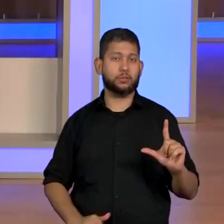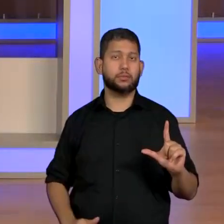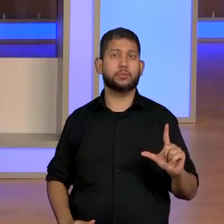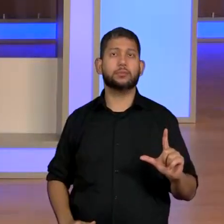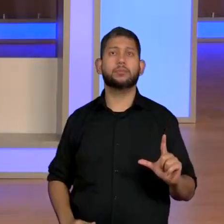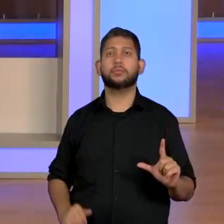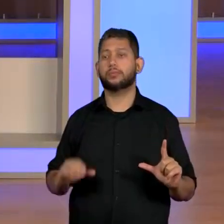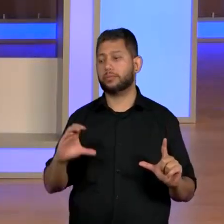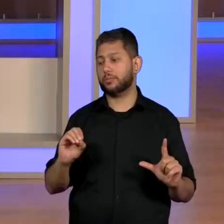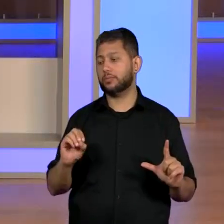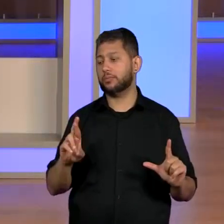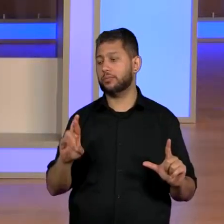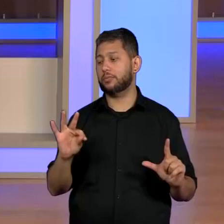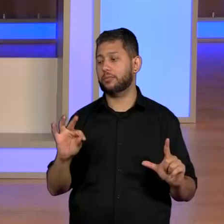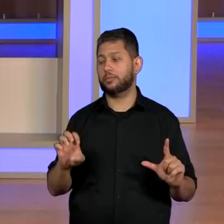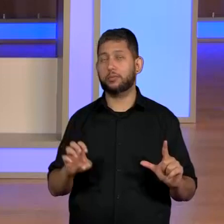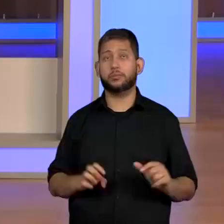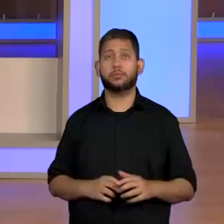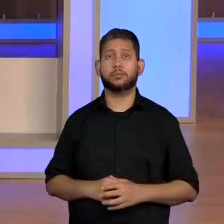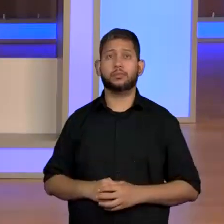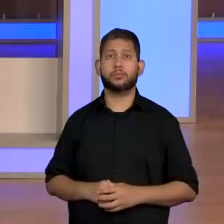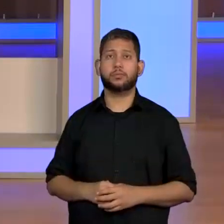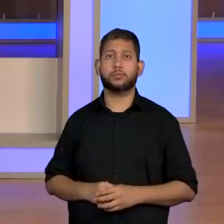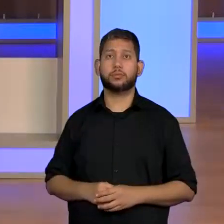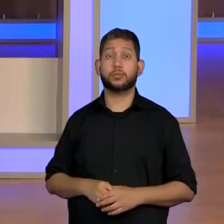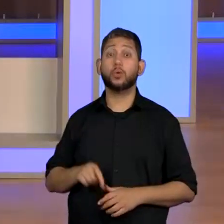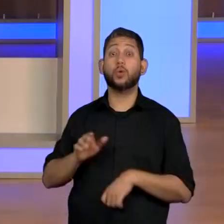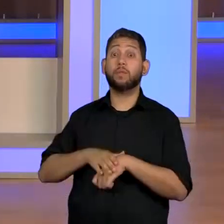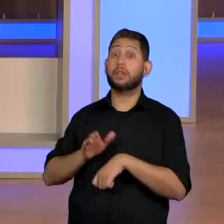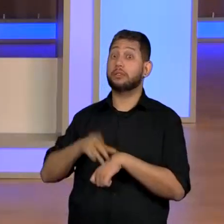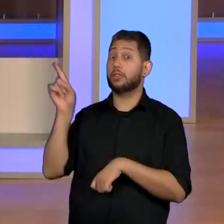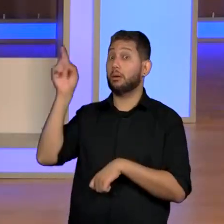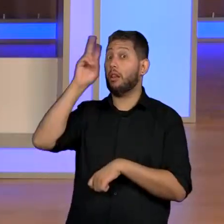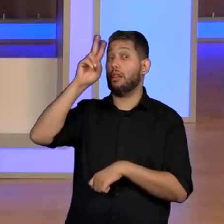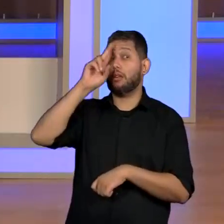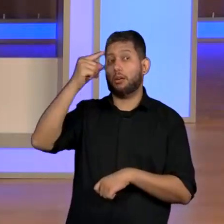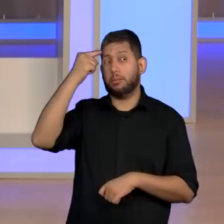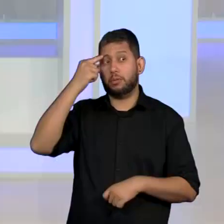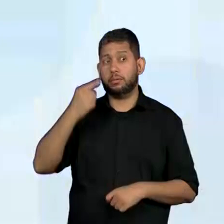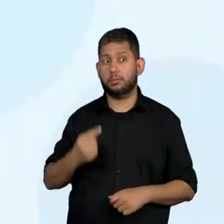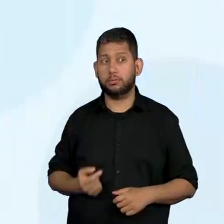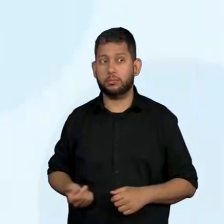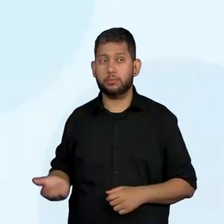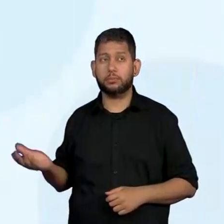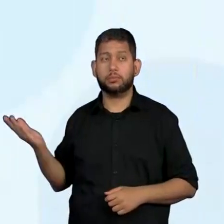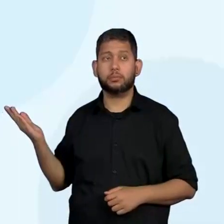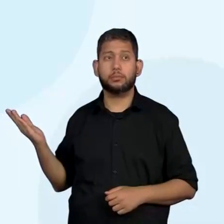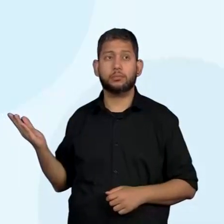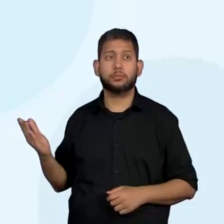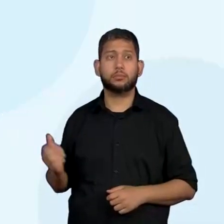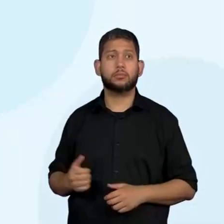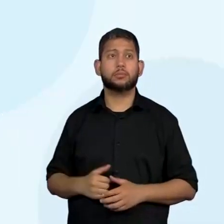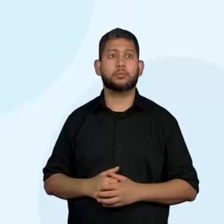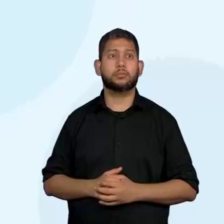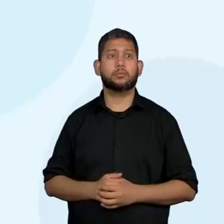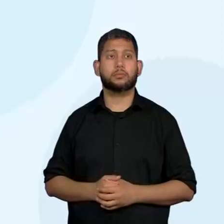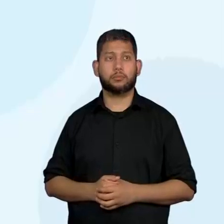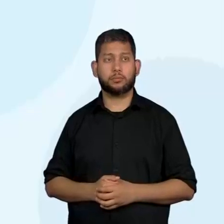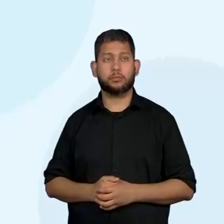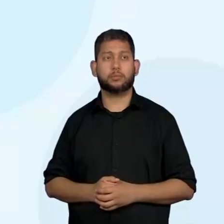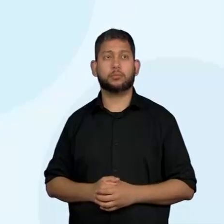pode ser eu vou tá fazendo aqui para relembrar tá pronto aí ele ficou um quadrado